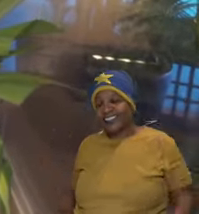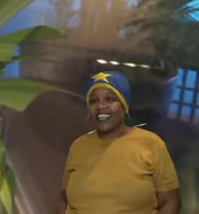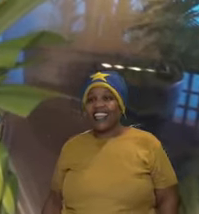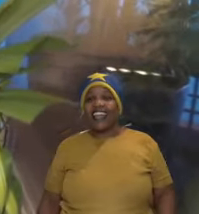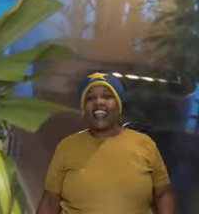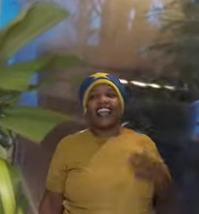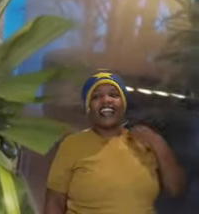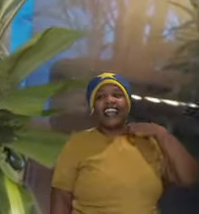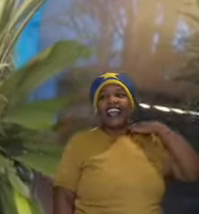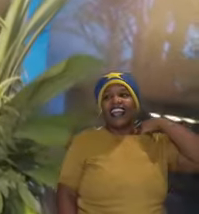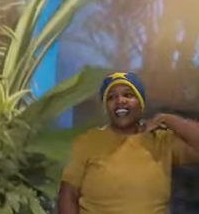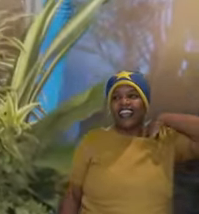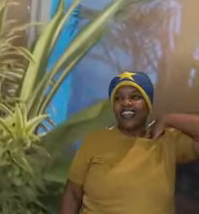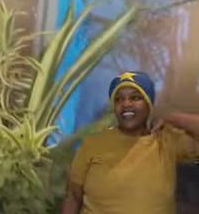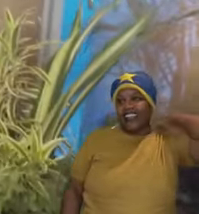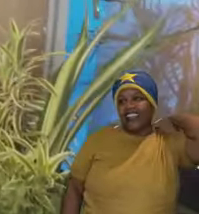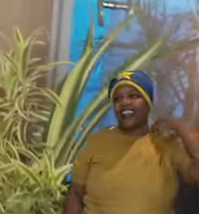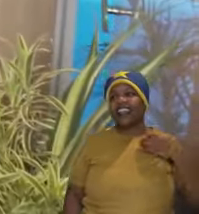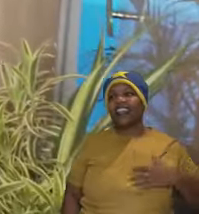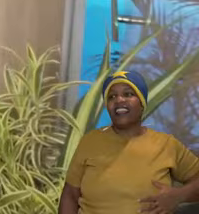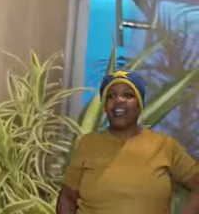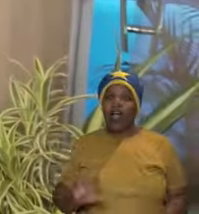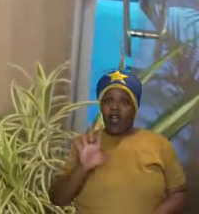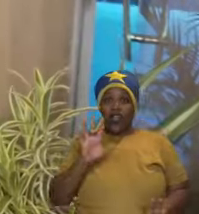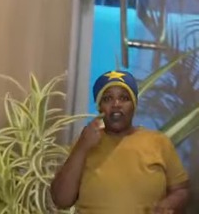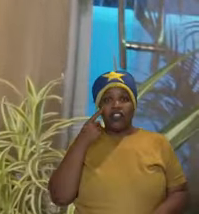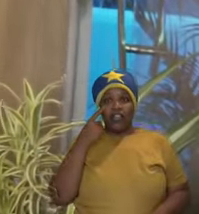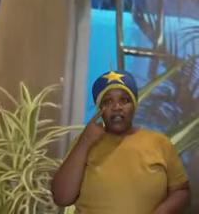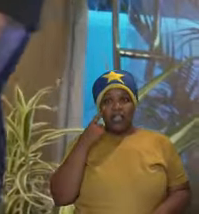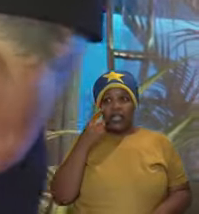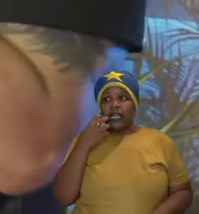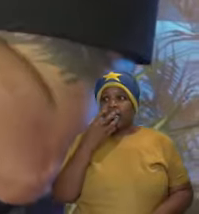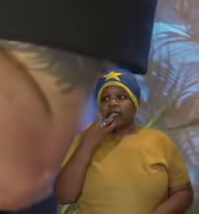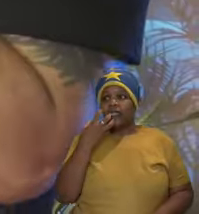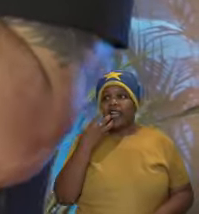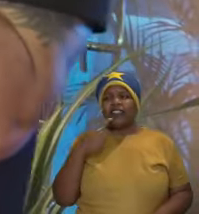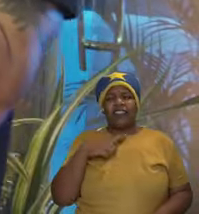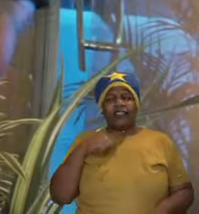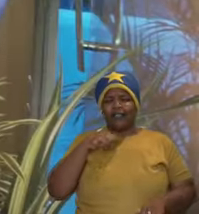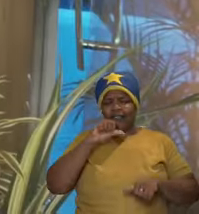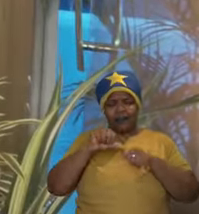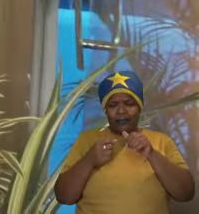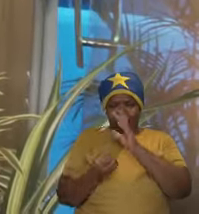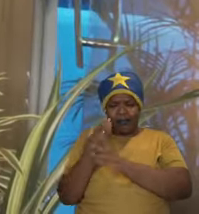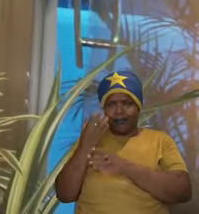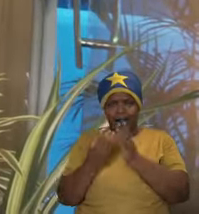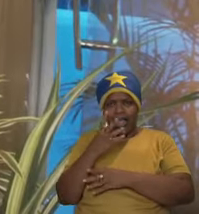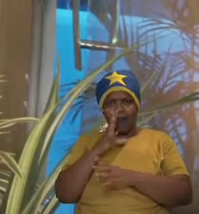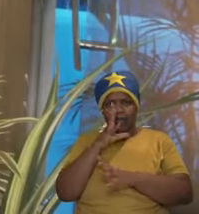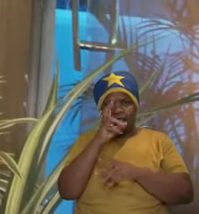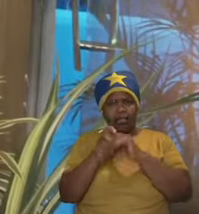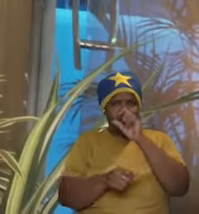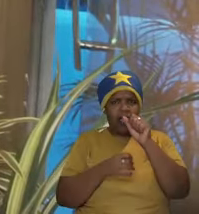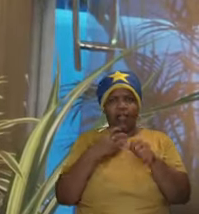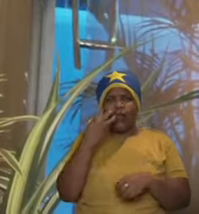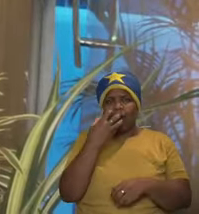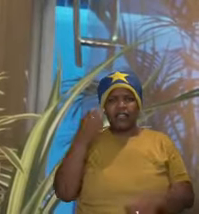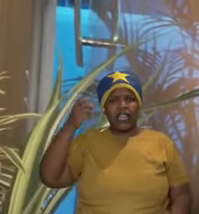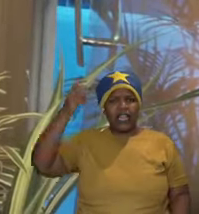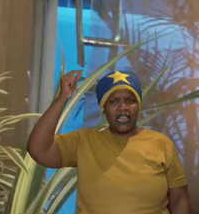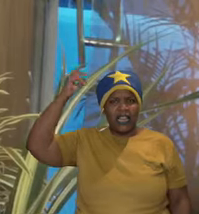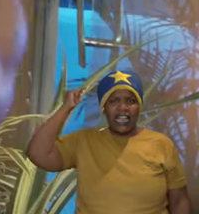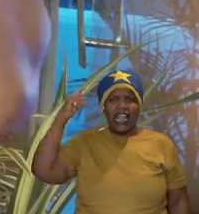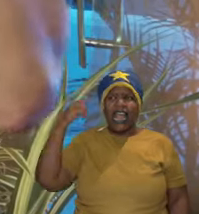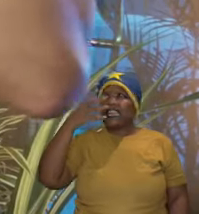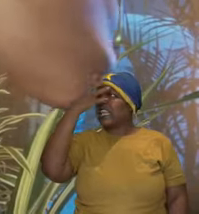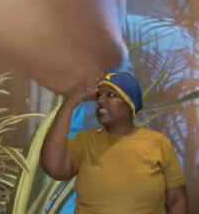Então, rapaziada, a gente fez um esquema meio no improviso. Ah. É, muito improviso. A gente criou... Pegamos muita música antiga, até com medo até de esquecer